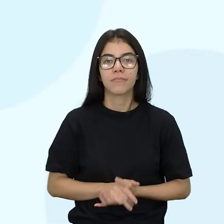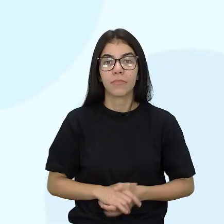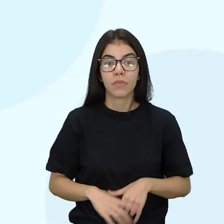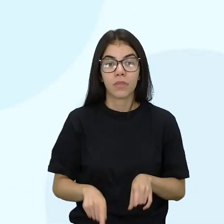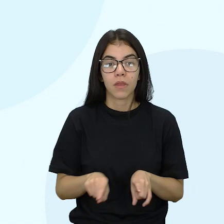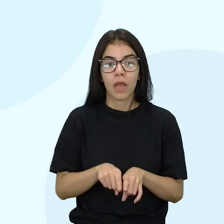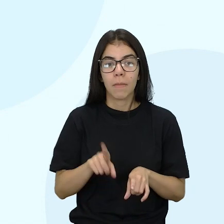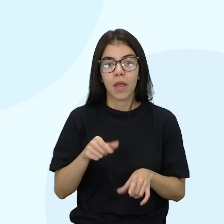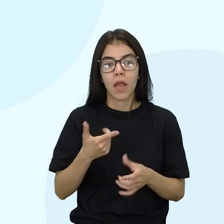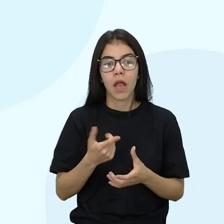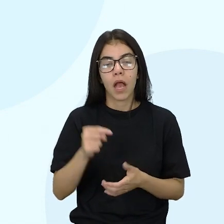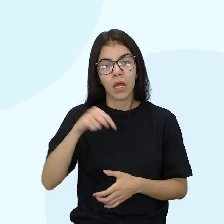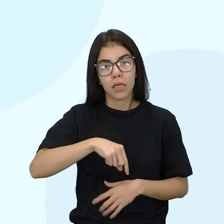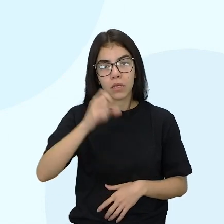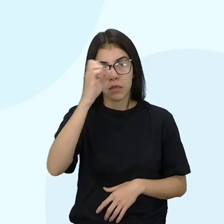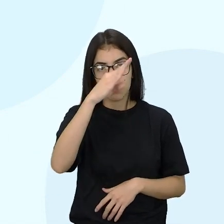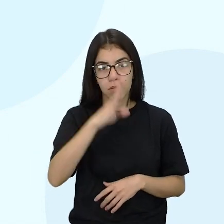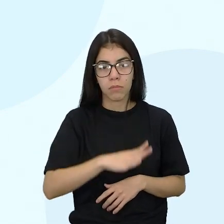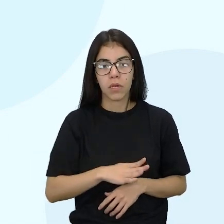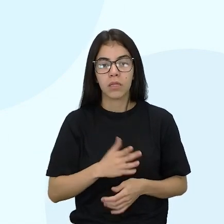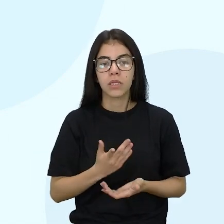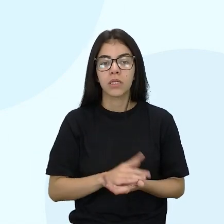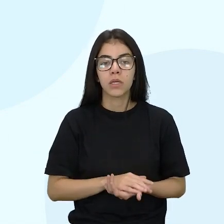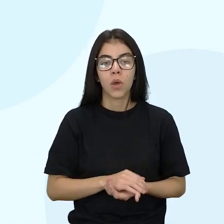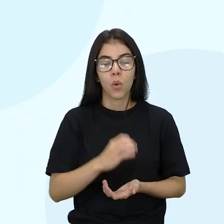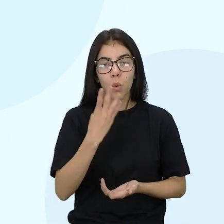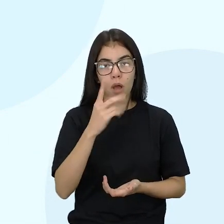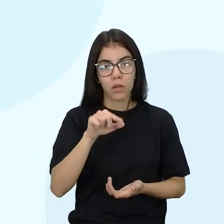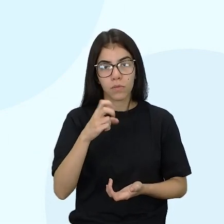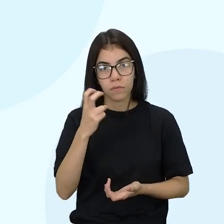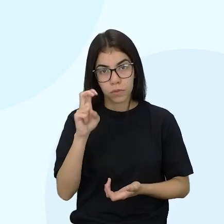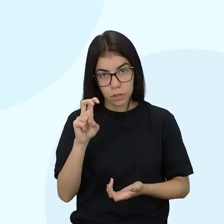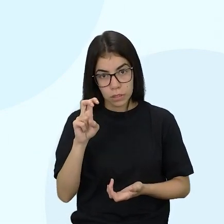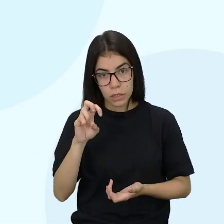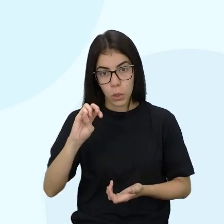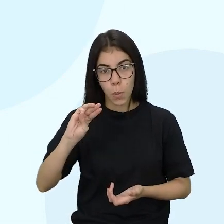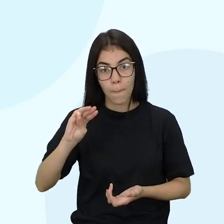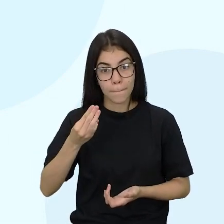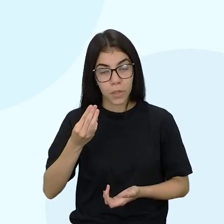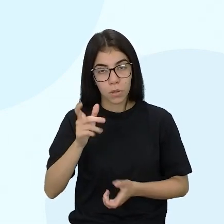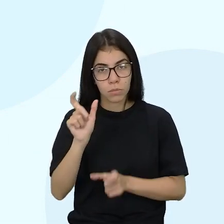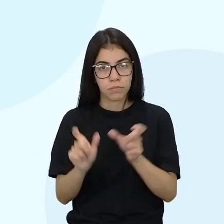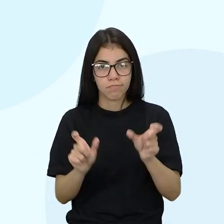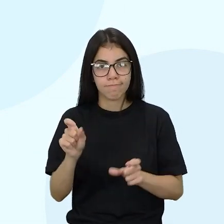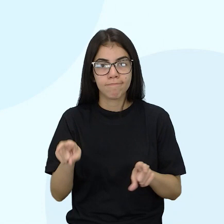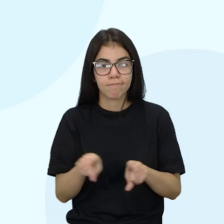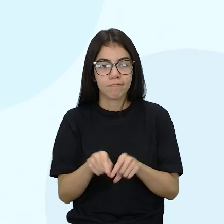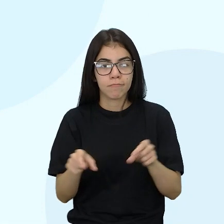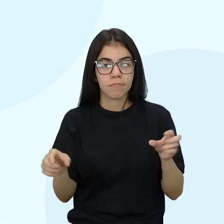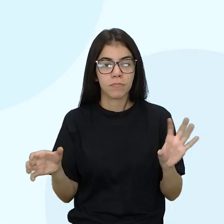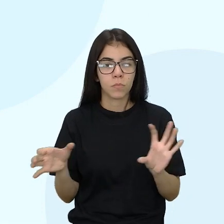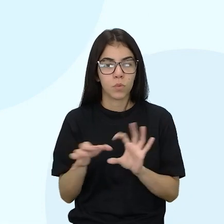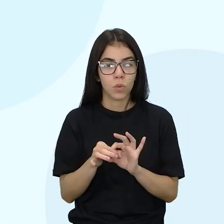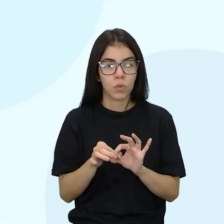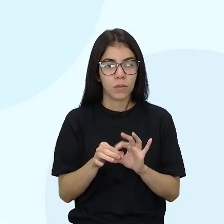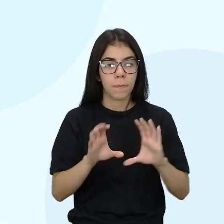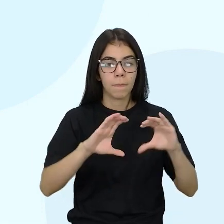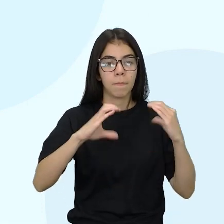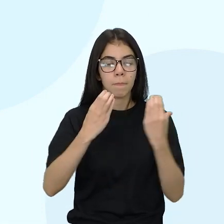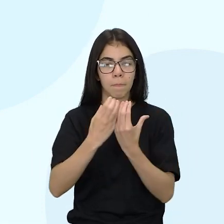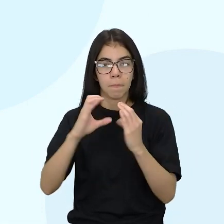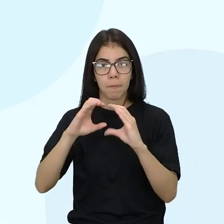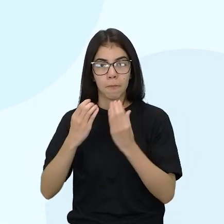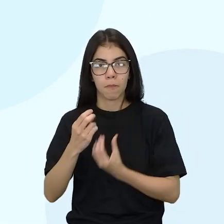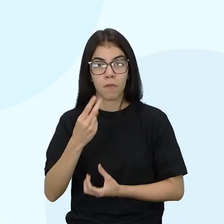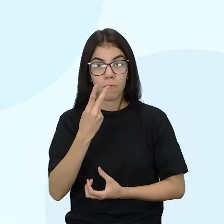Estima-se que no Brasil, cerca de 4,5 milhões de pessoas fazem parte dessas comunidades,